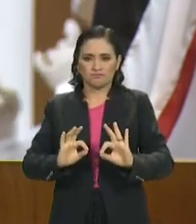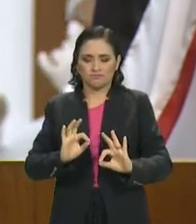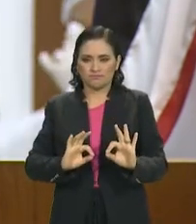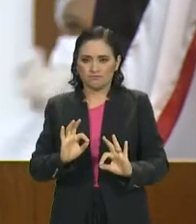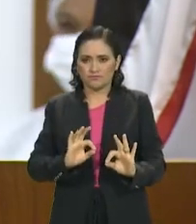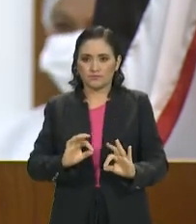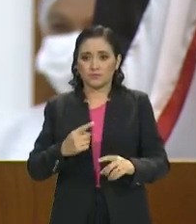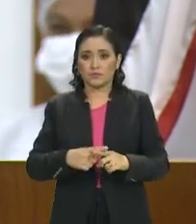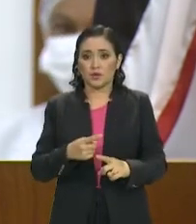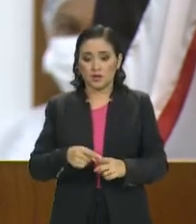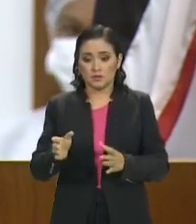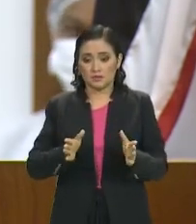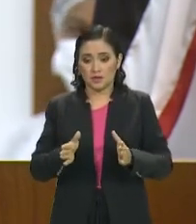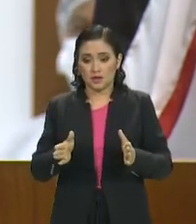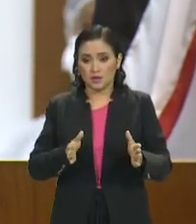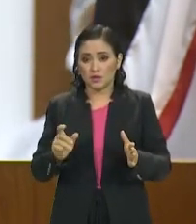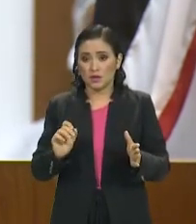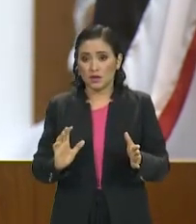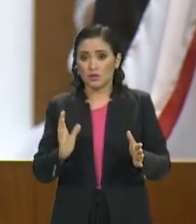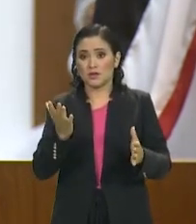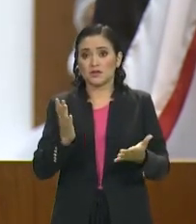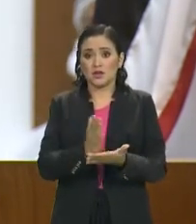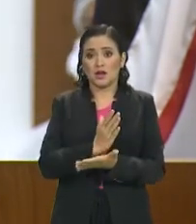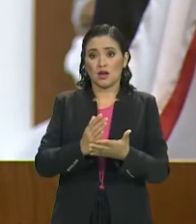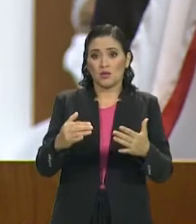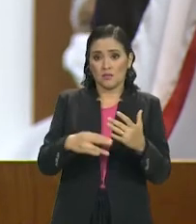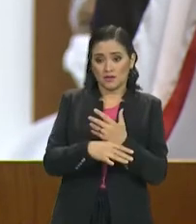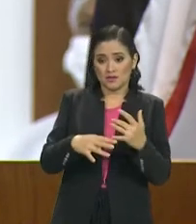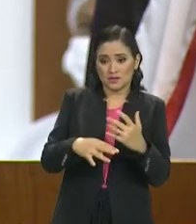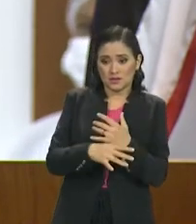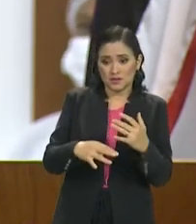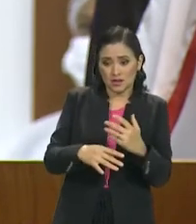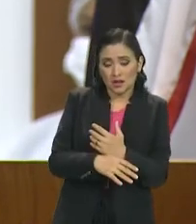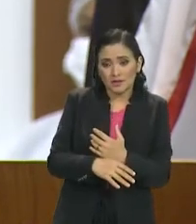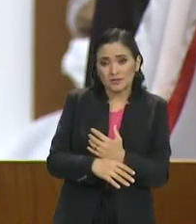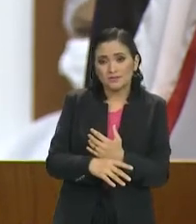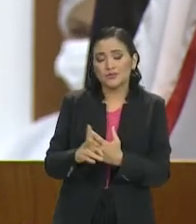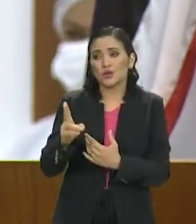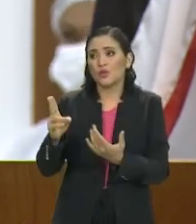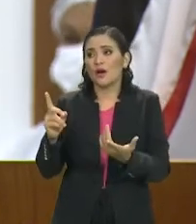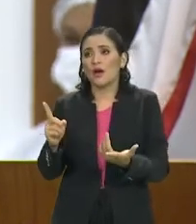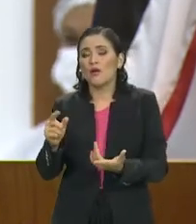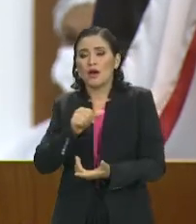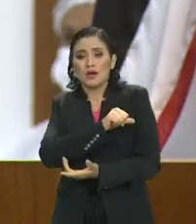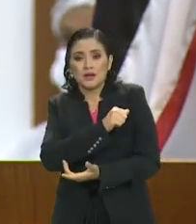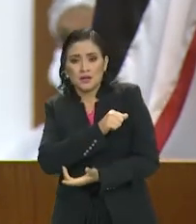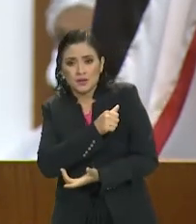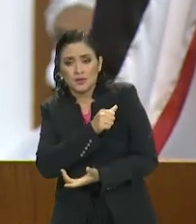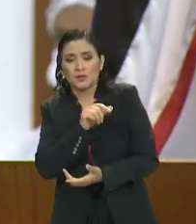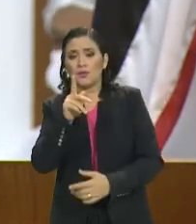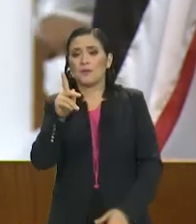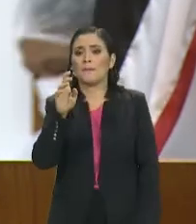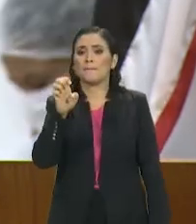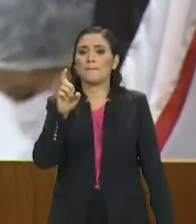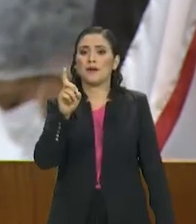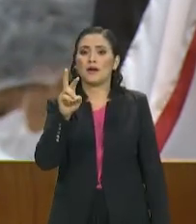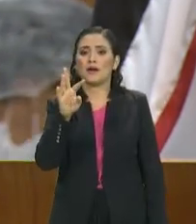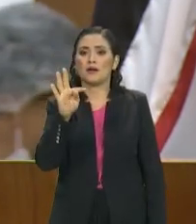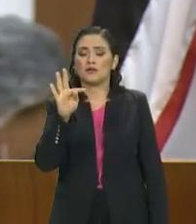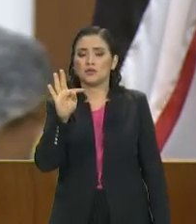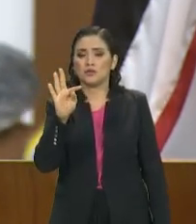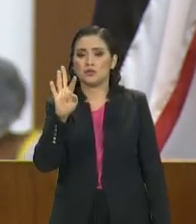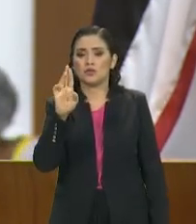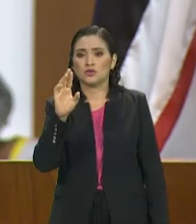que está acontecendo em algumas cidades, como Petrópolis e outras cidades no Brasil. Eu entendo que as cidades do